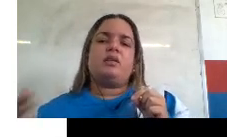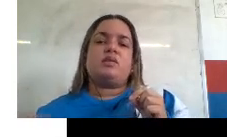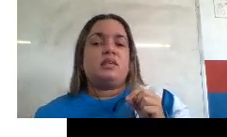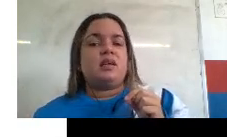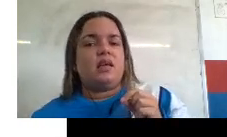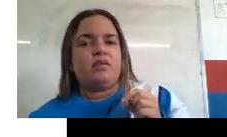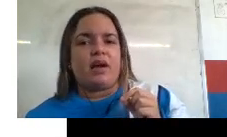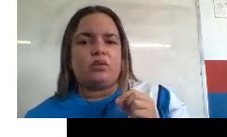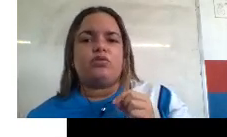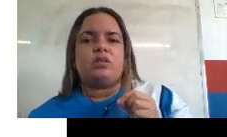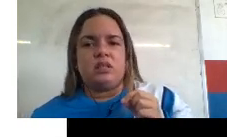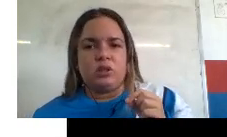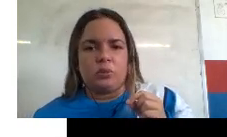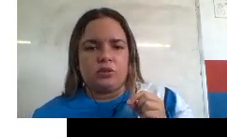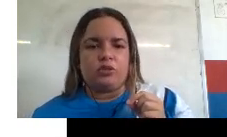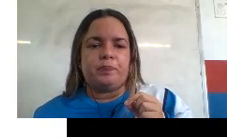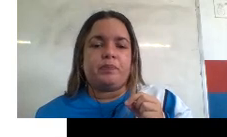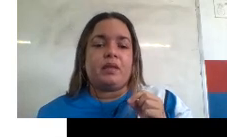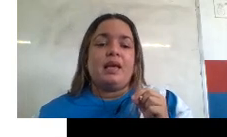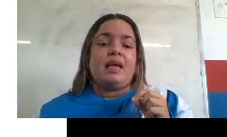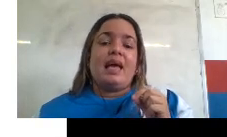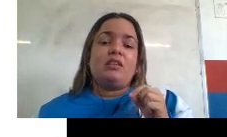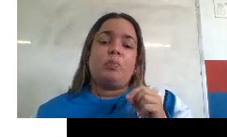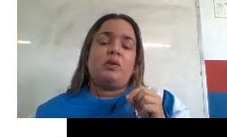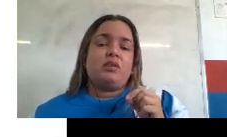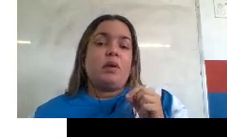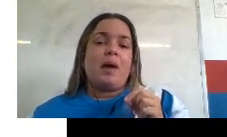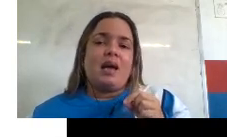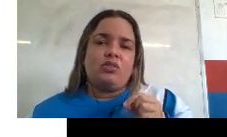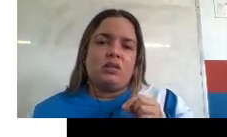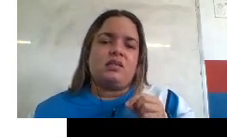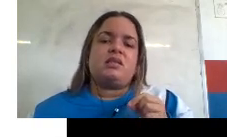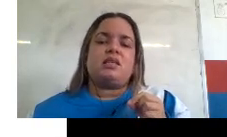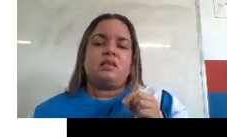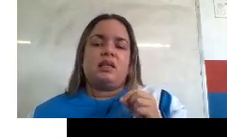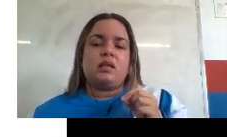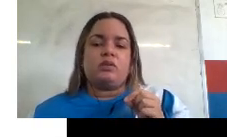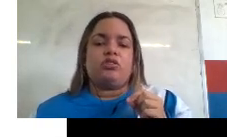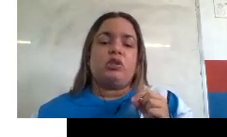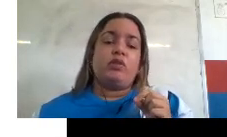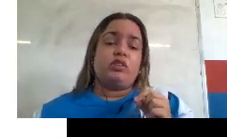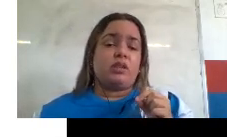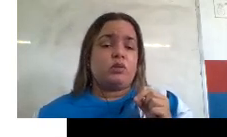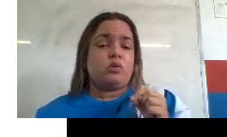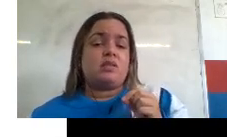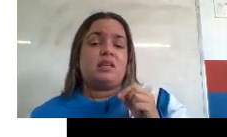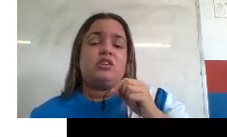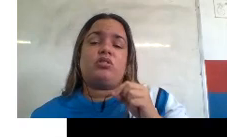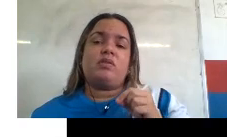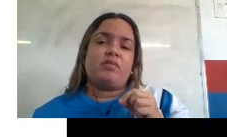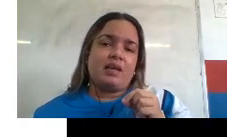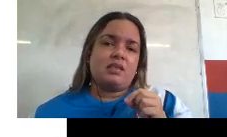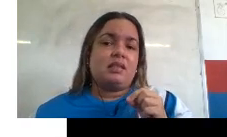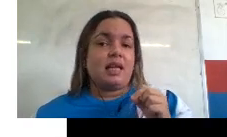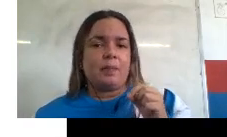é traduzida em vários idiomas. É disponível em mais de 360 línguas e novas traduções ainda